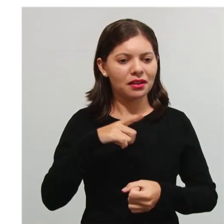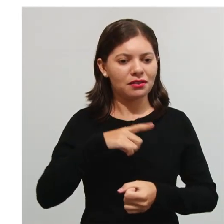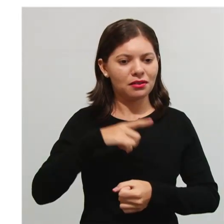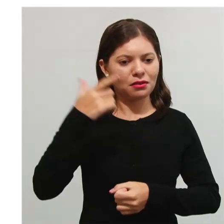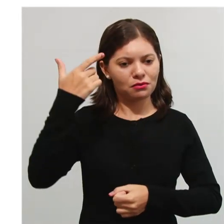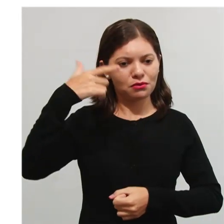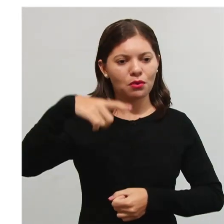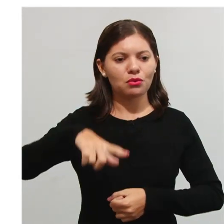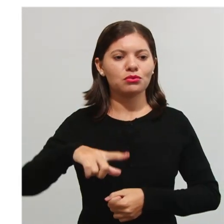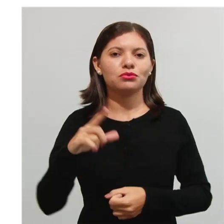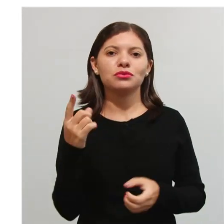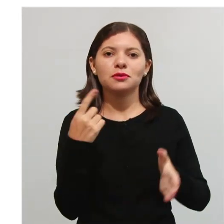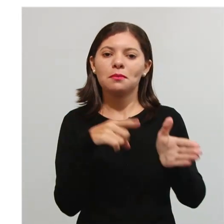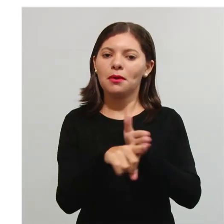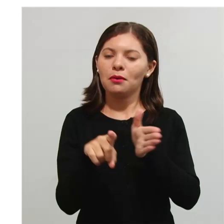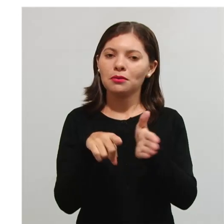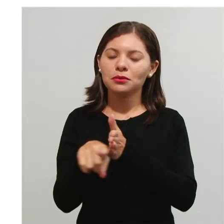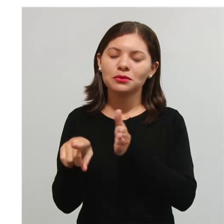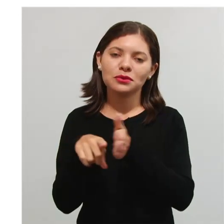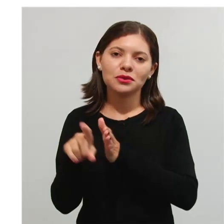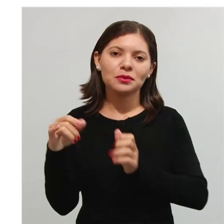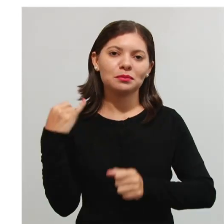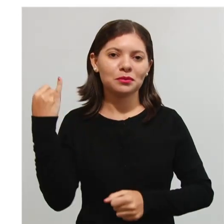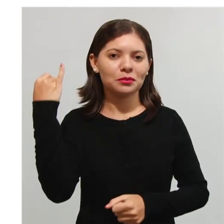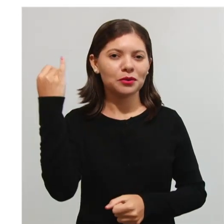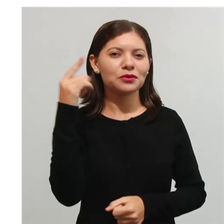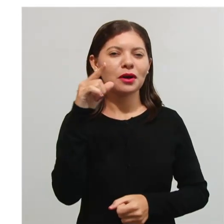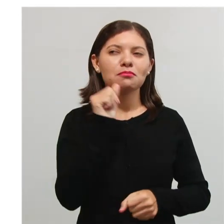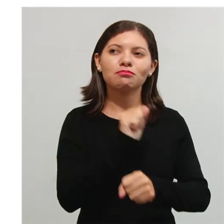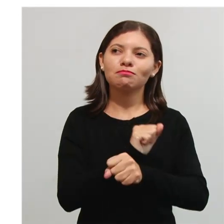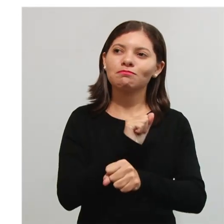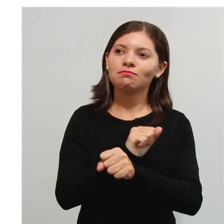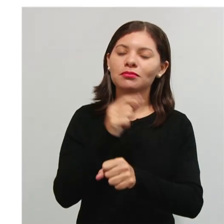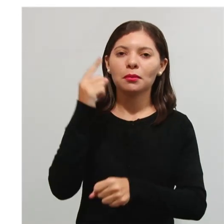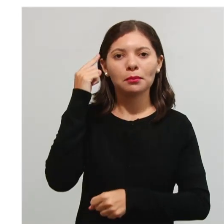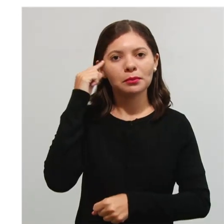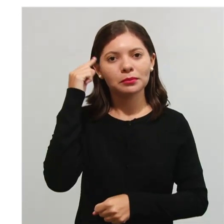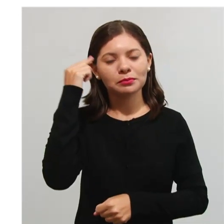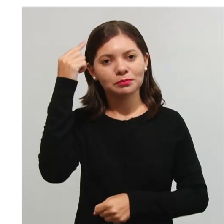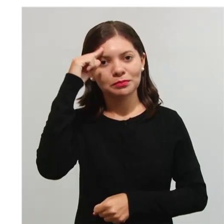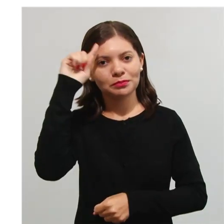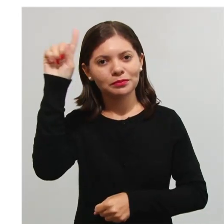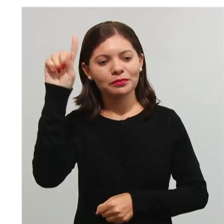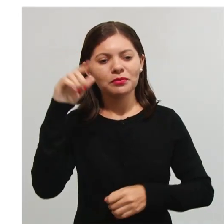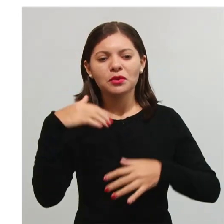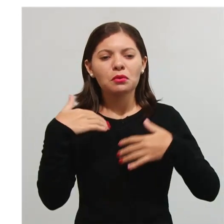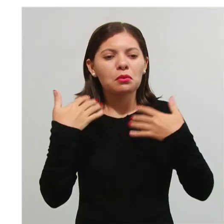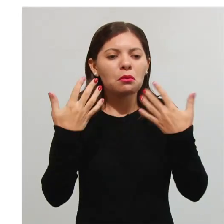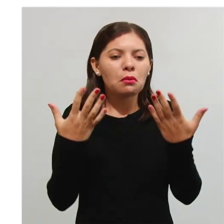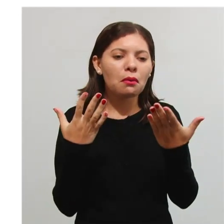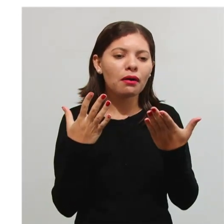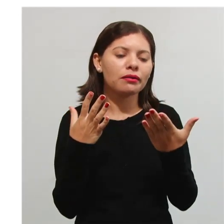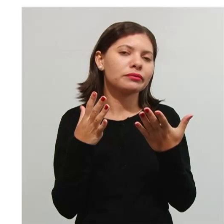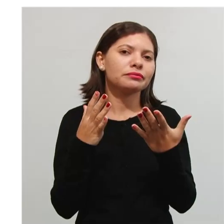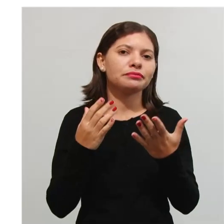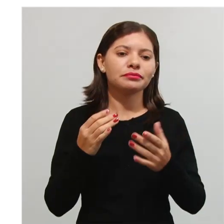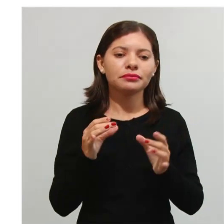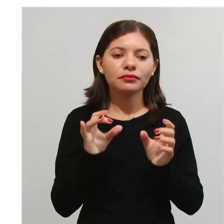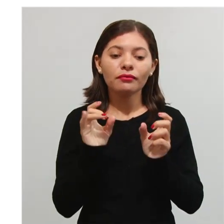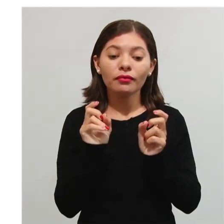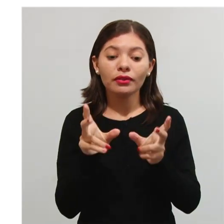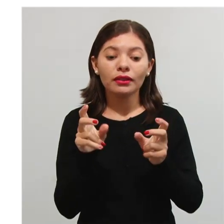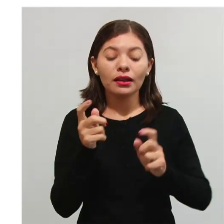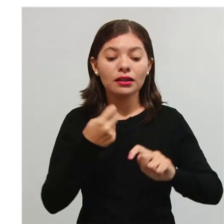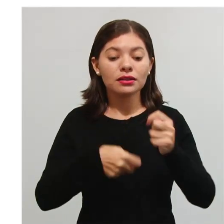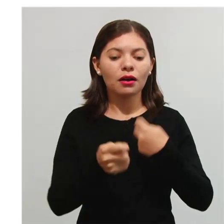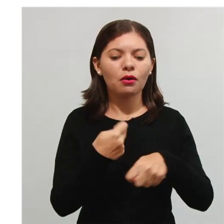outras perguntas que vão fazer aí você parar para pensar sobre a sua ideia. Qual mercado esse seu negócio, essa sua ideia